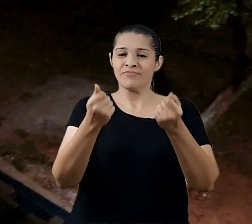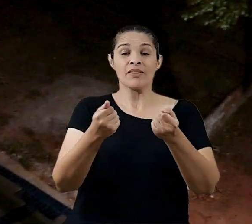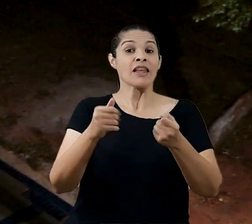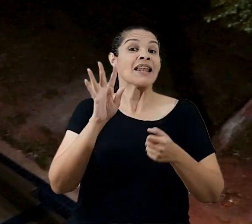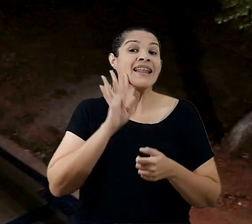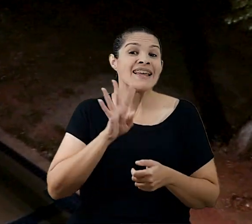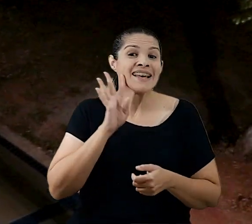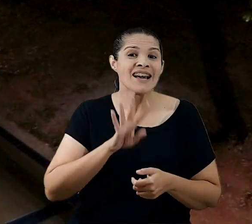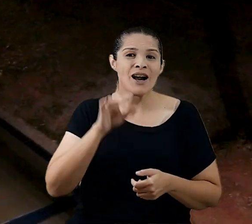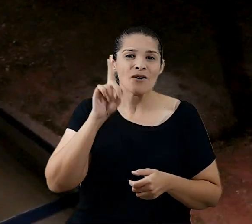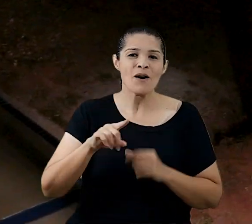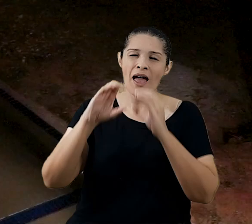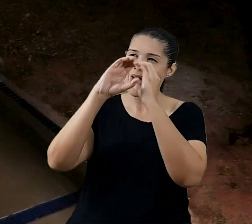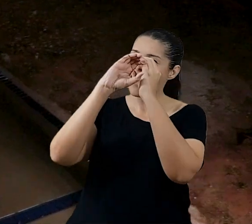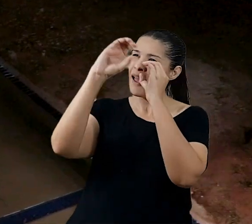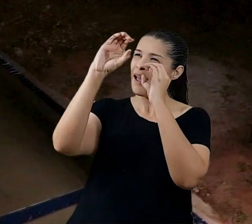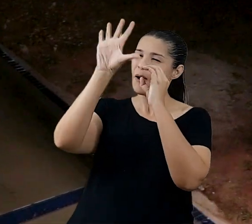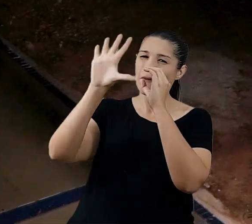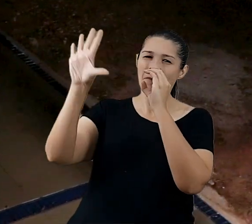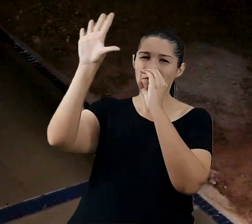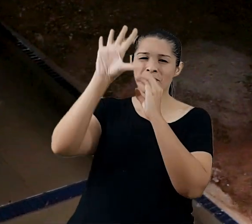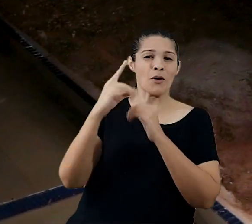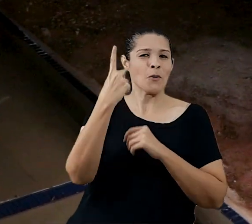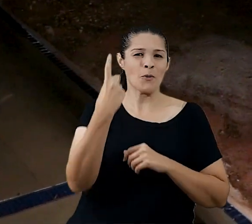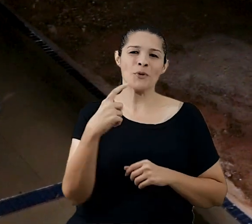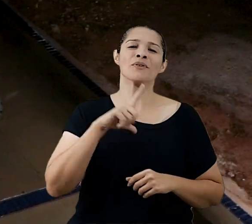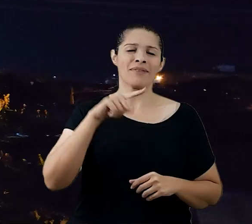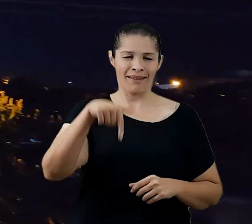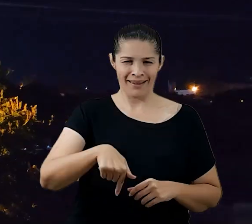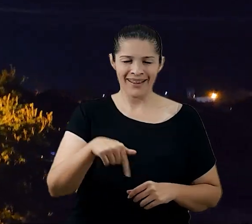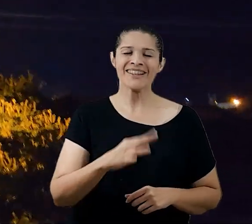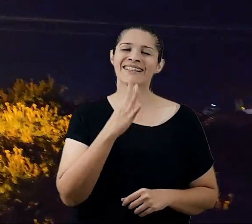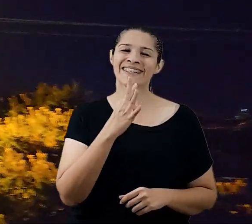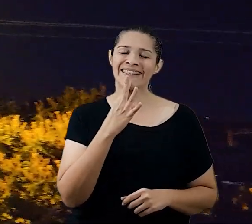legal é a observação com os telescópios. Isso aqui é algo único que tem aqui.